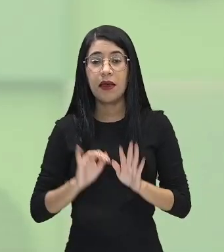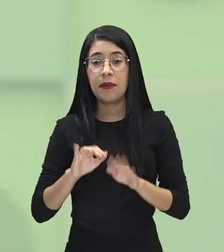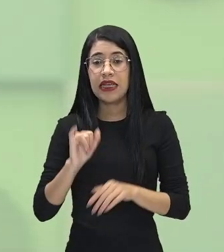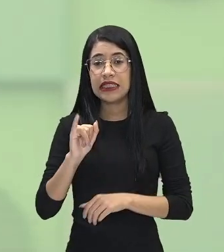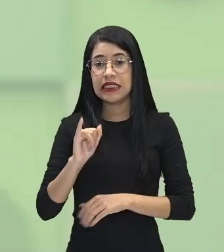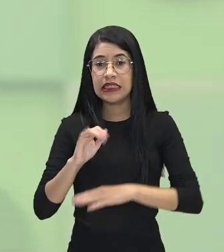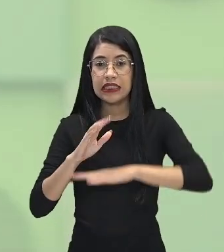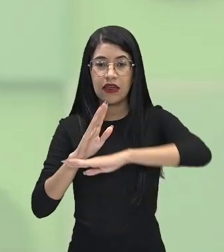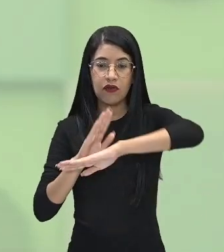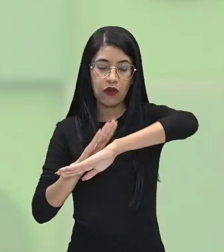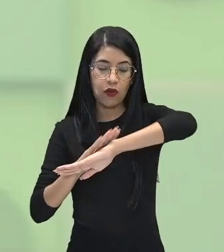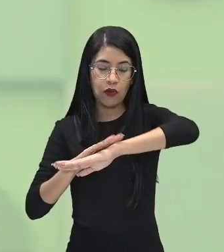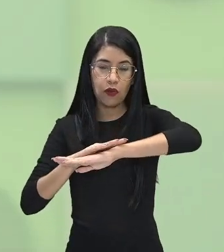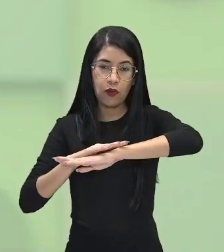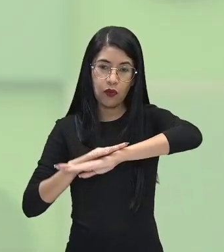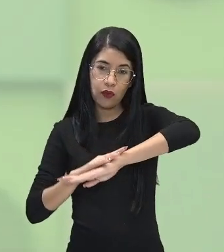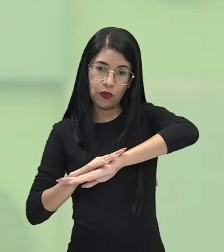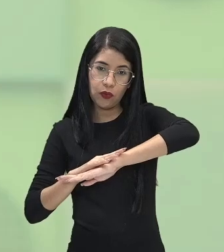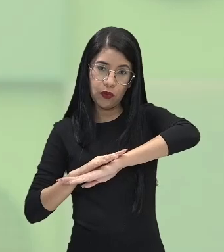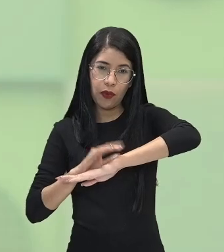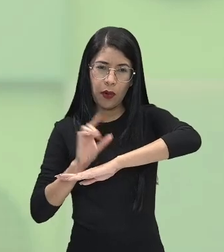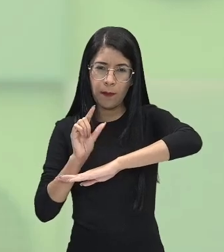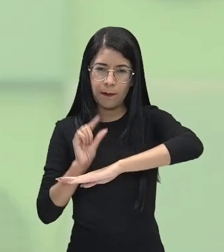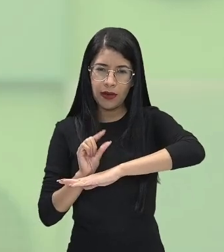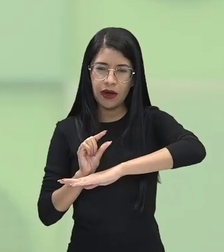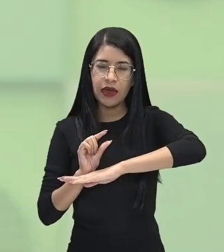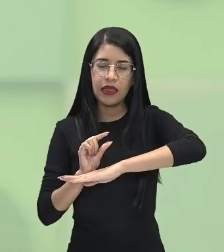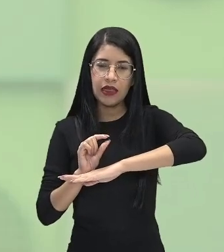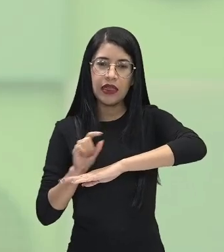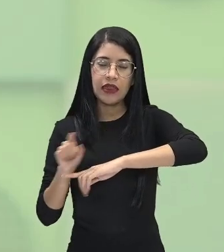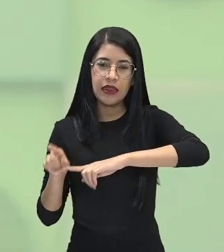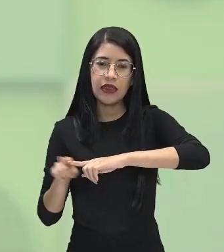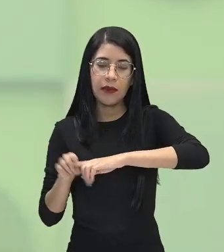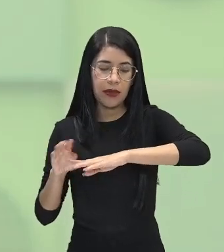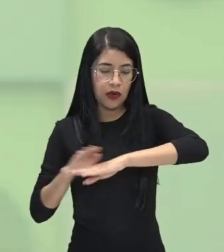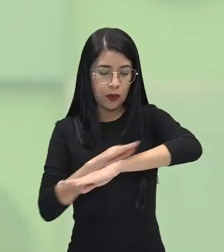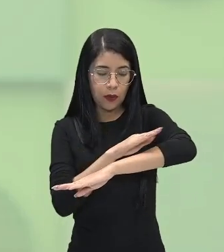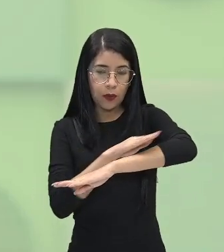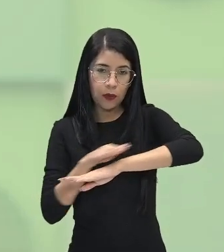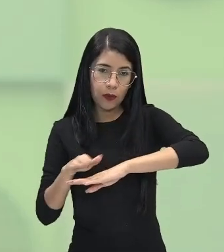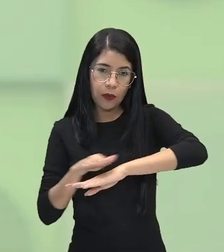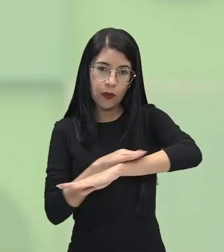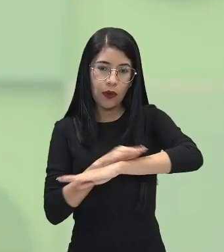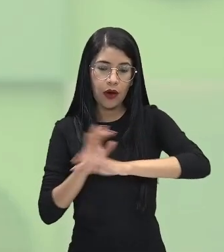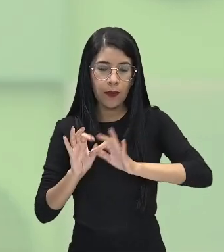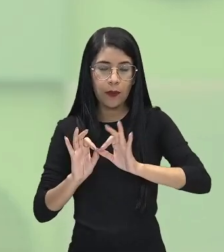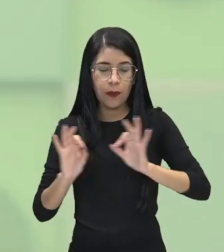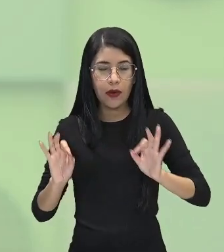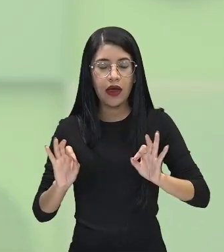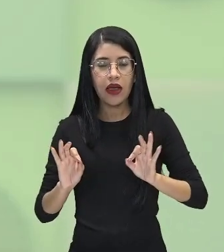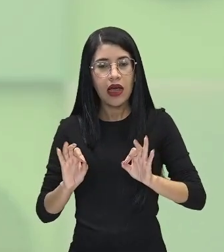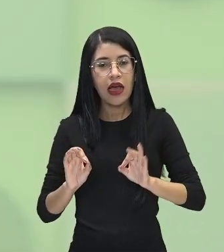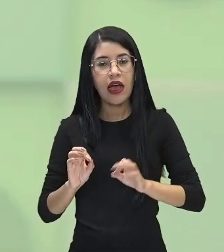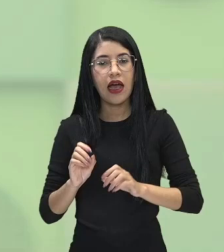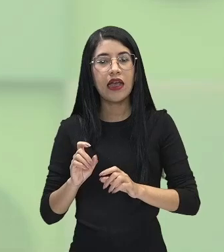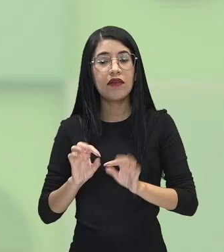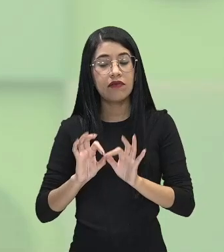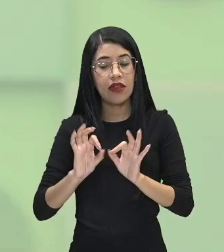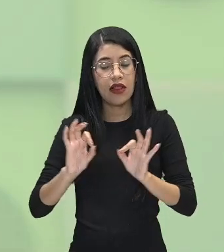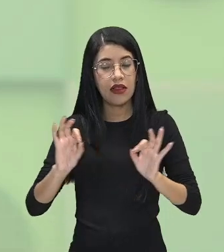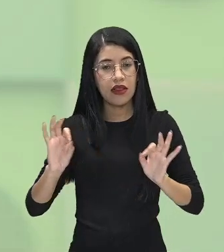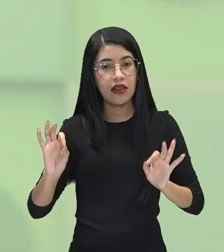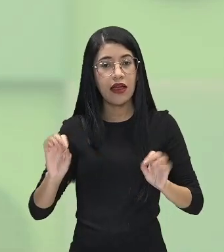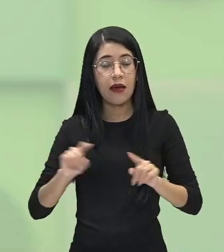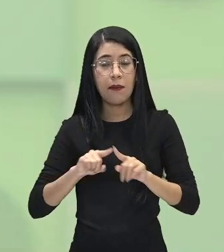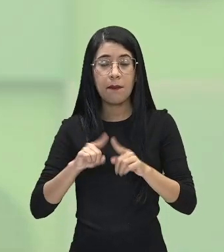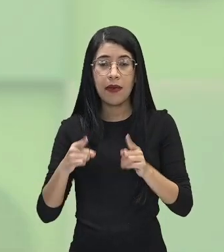gente diminuir essa inclinação, a gente vai aumentar ali o espaço, né? E aí esse percurso vai se tornar maior. Porém,